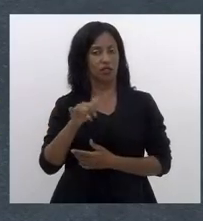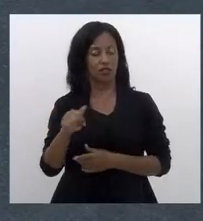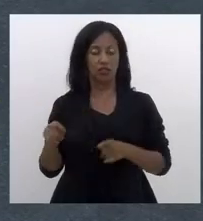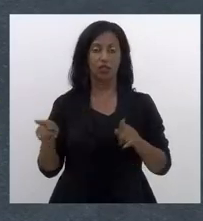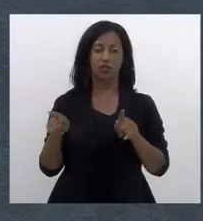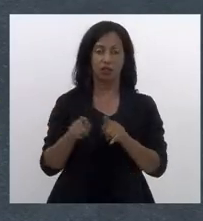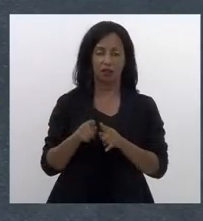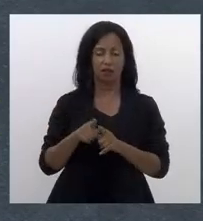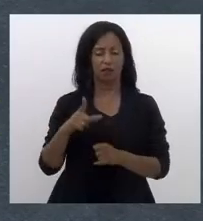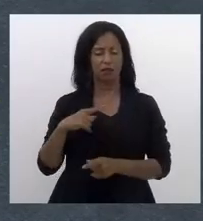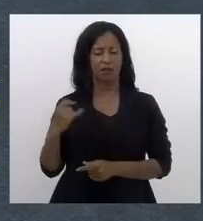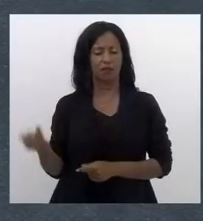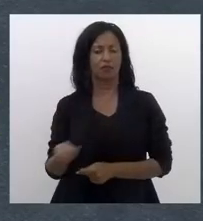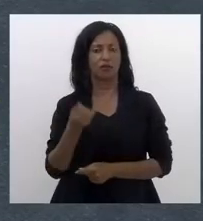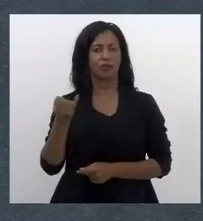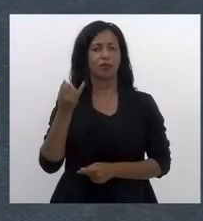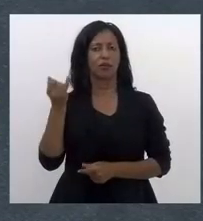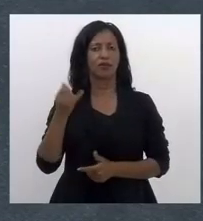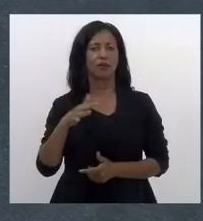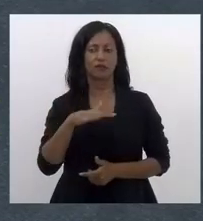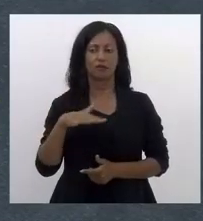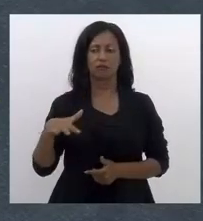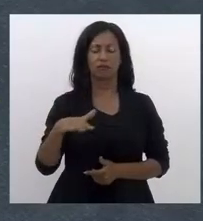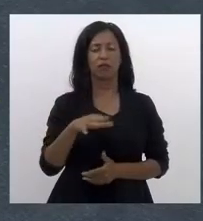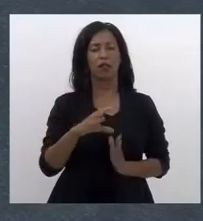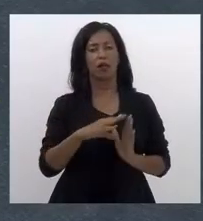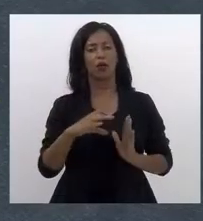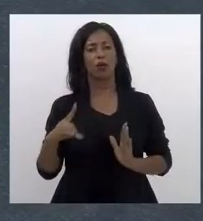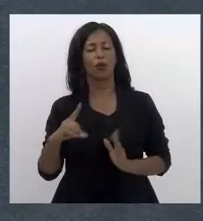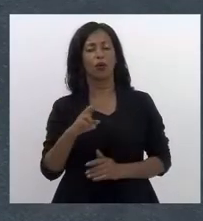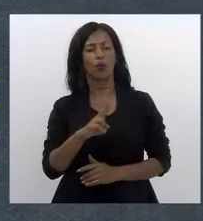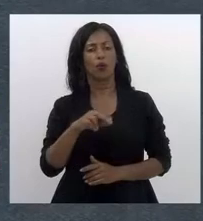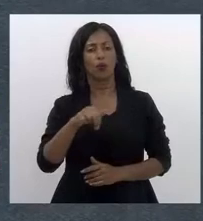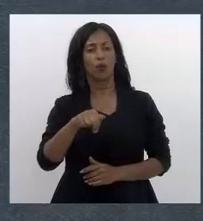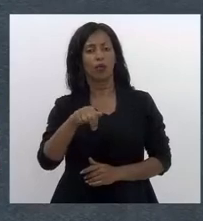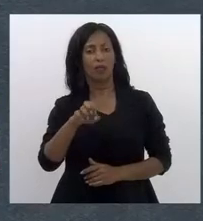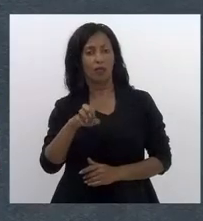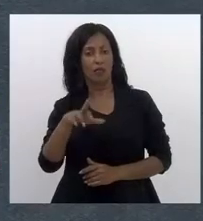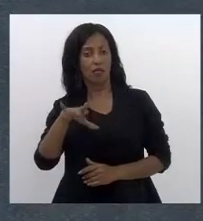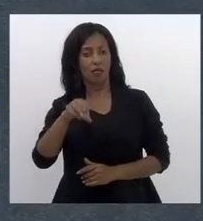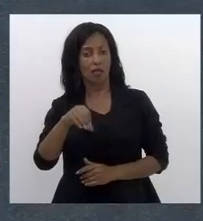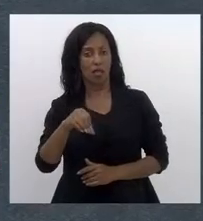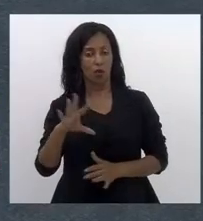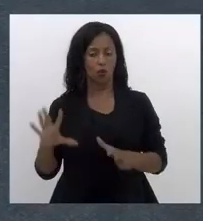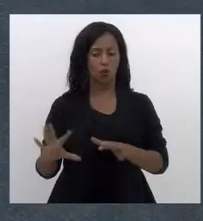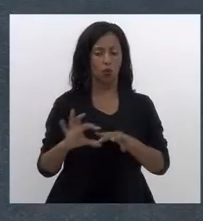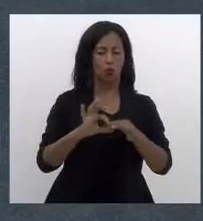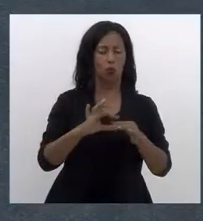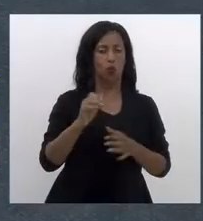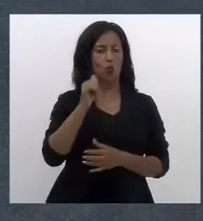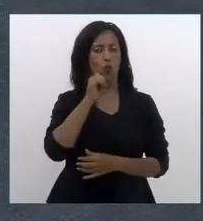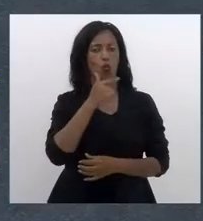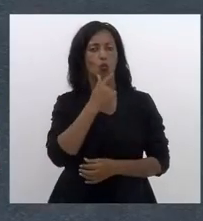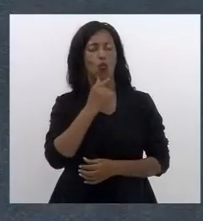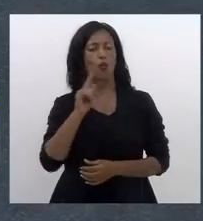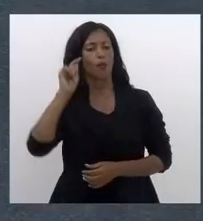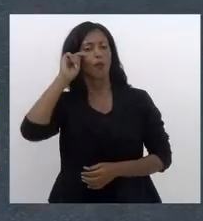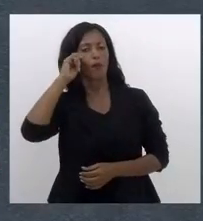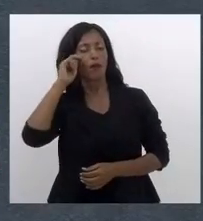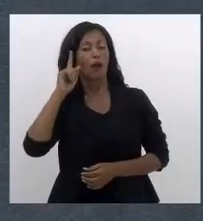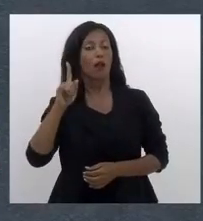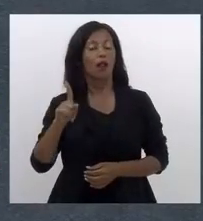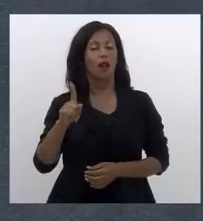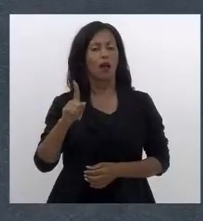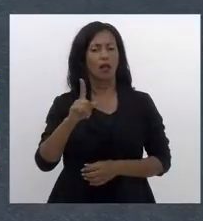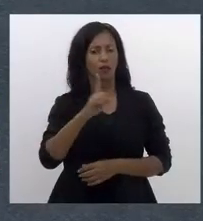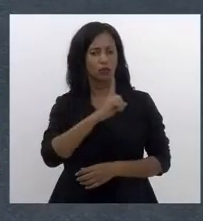também tem um papel fundamental. Ela é coordenadora da UNEGRO, União de Negras e Negros pela Igualdade em